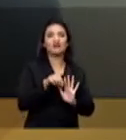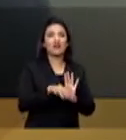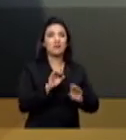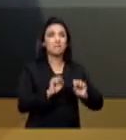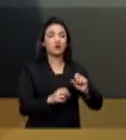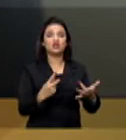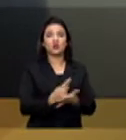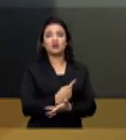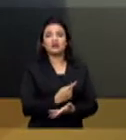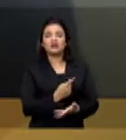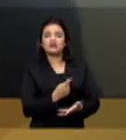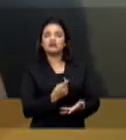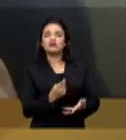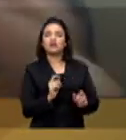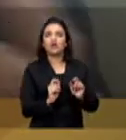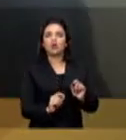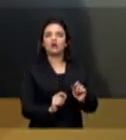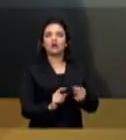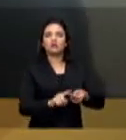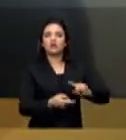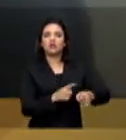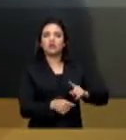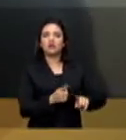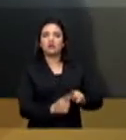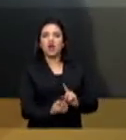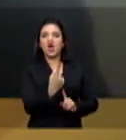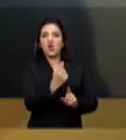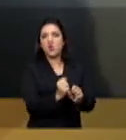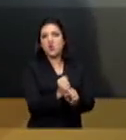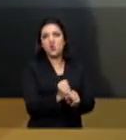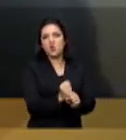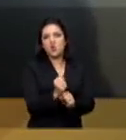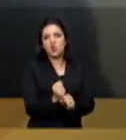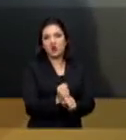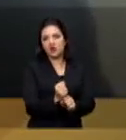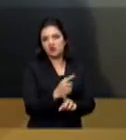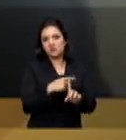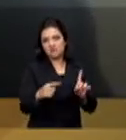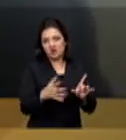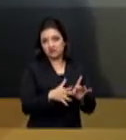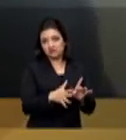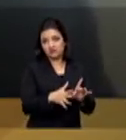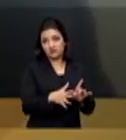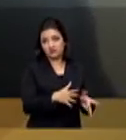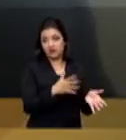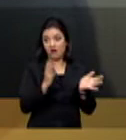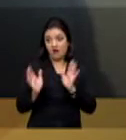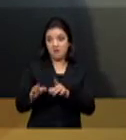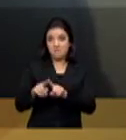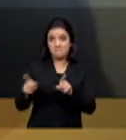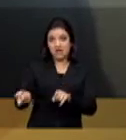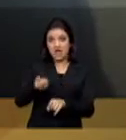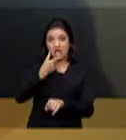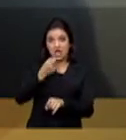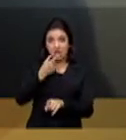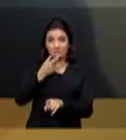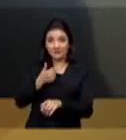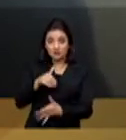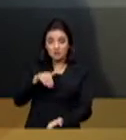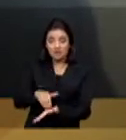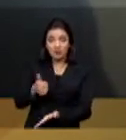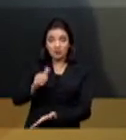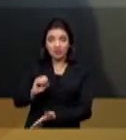mesmo a partir desse viés da conduta concreta, há essa inconstitucionalidade. A ponto, Excelência, de nós chegarmos